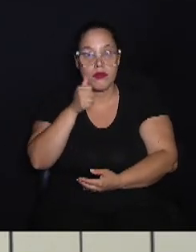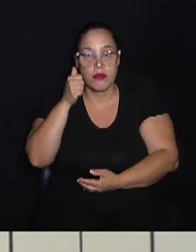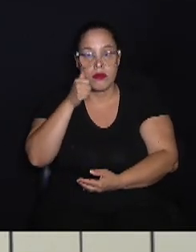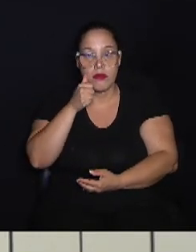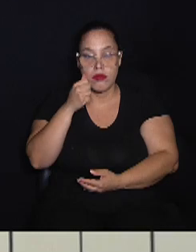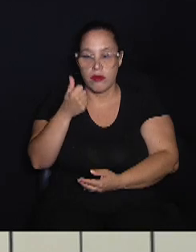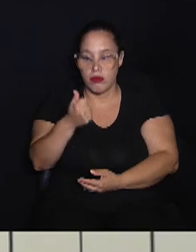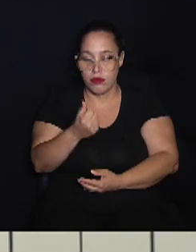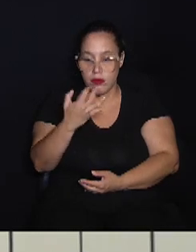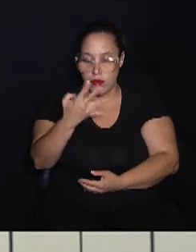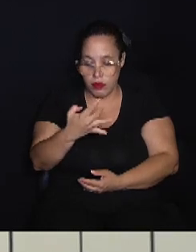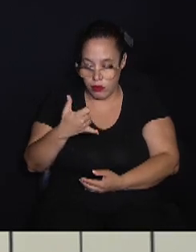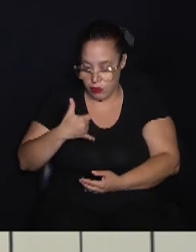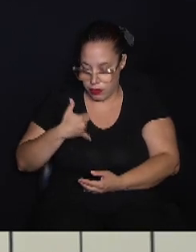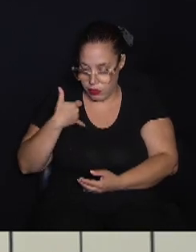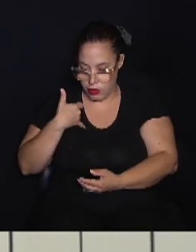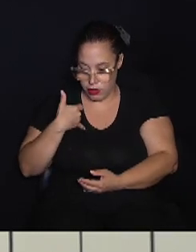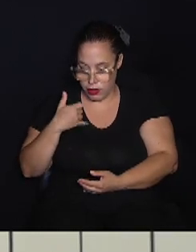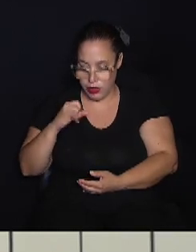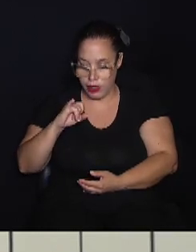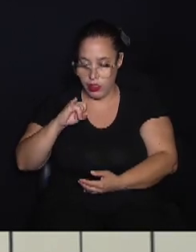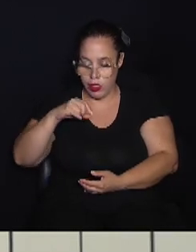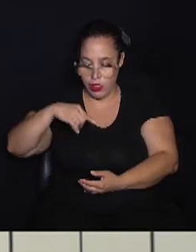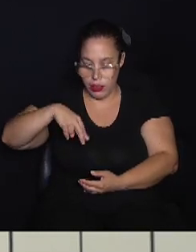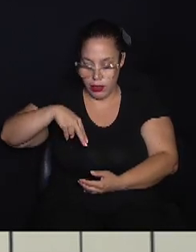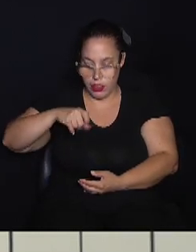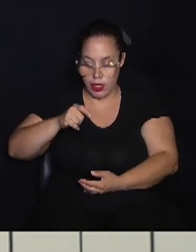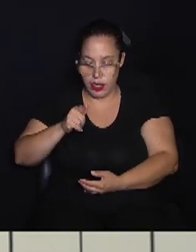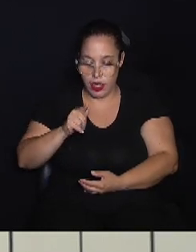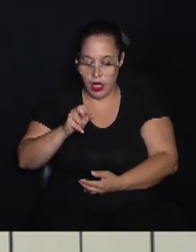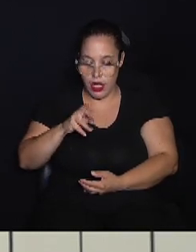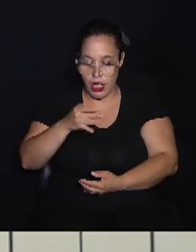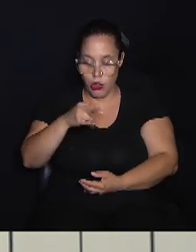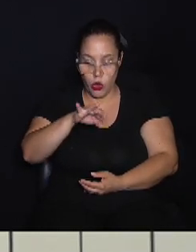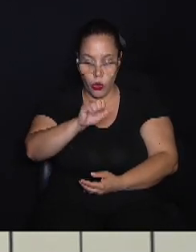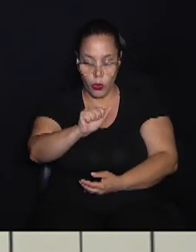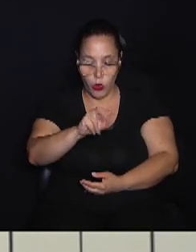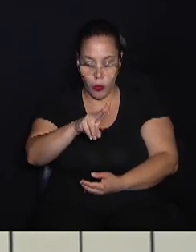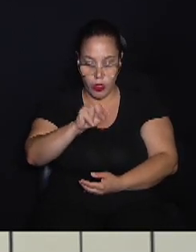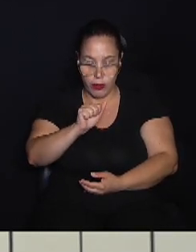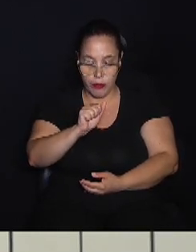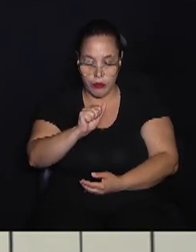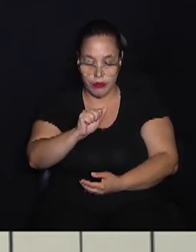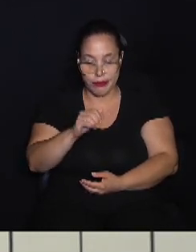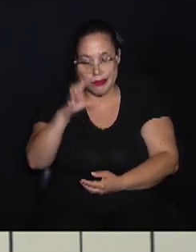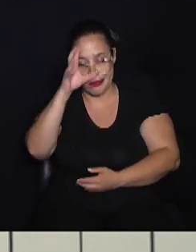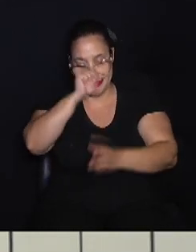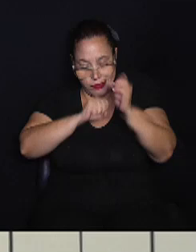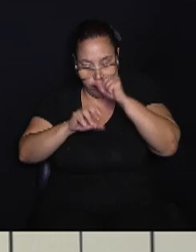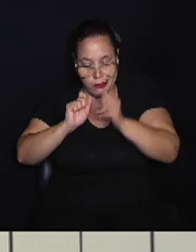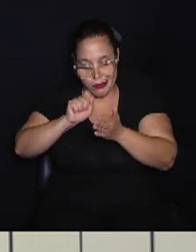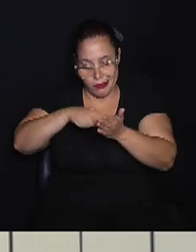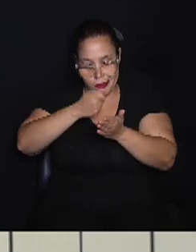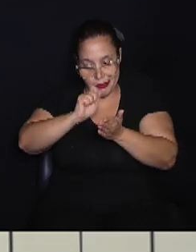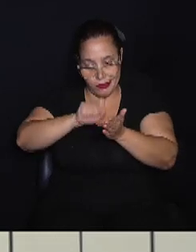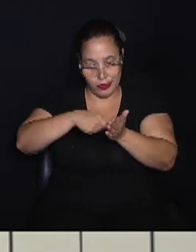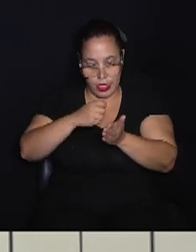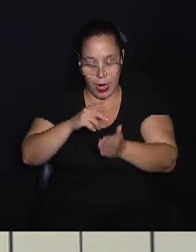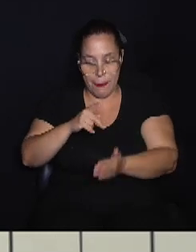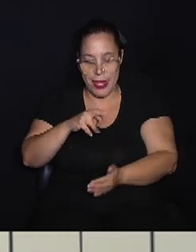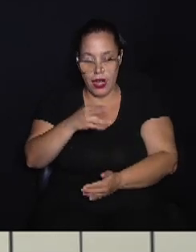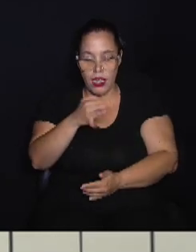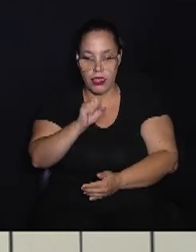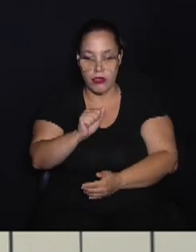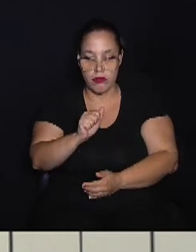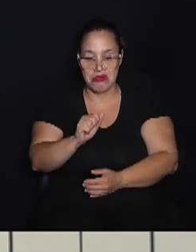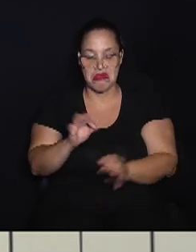de 14 anos em Daiatuba aqui na região de Campinas aprenderem então a arte do bordado em pedrarias de